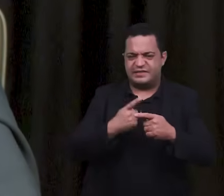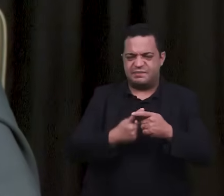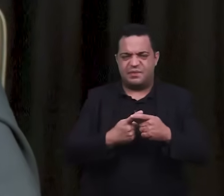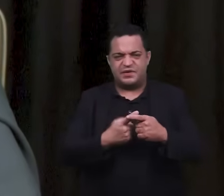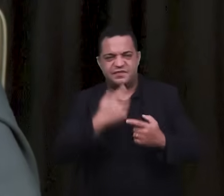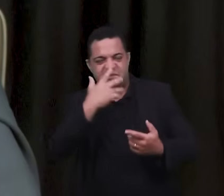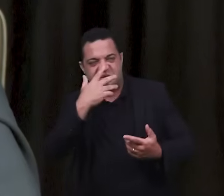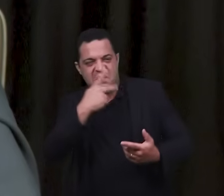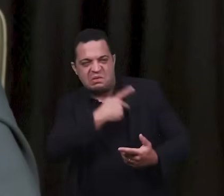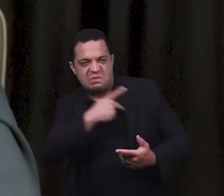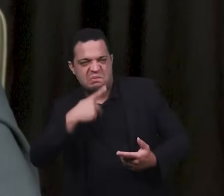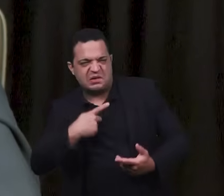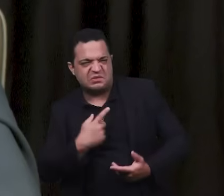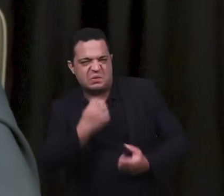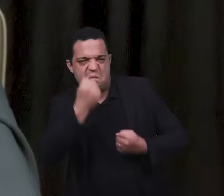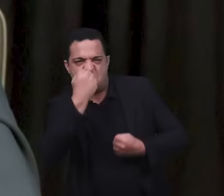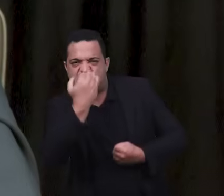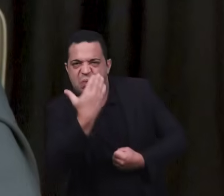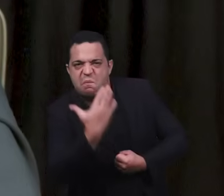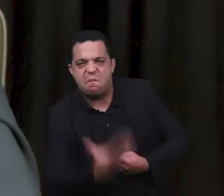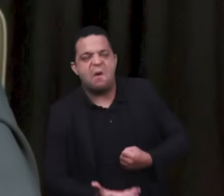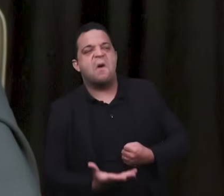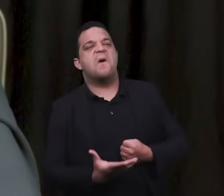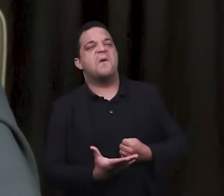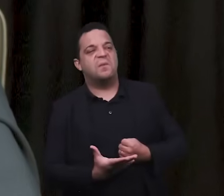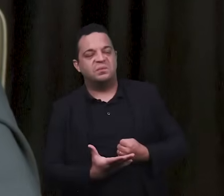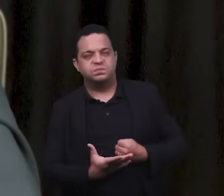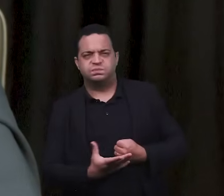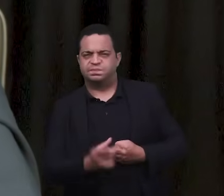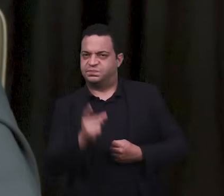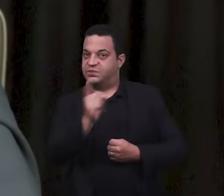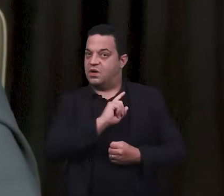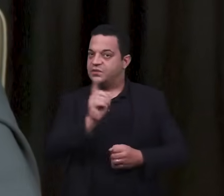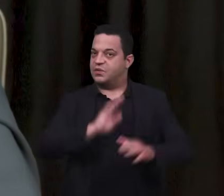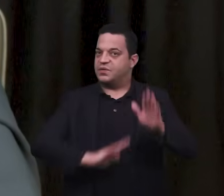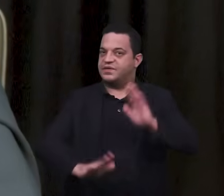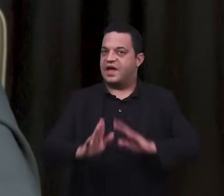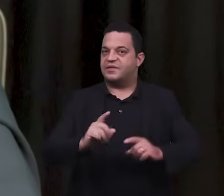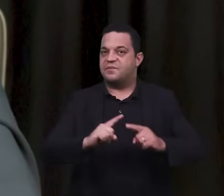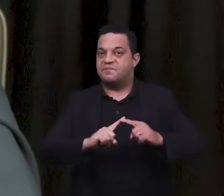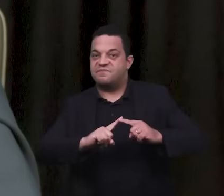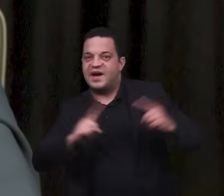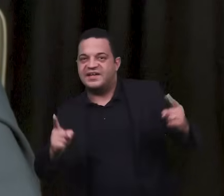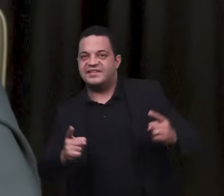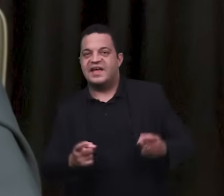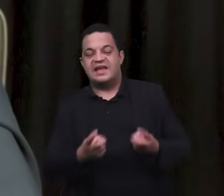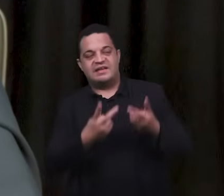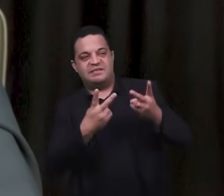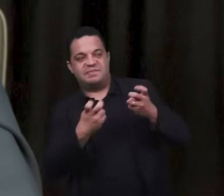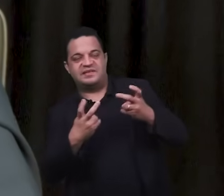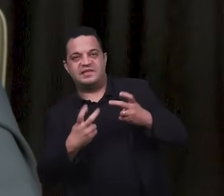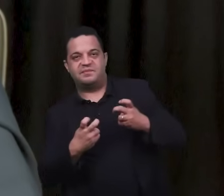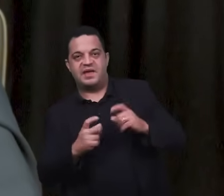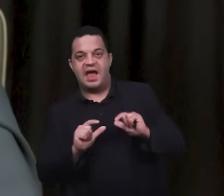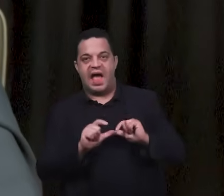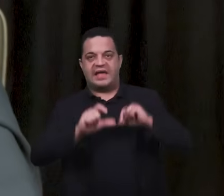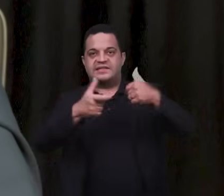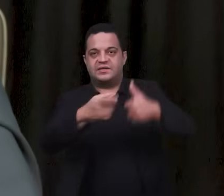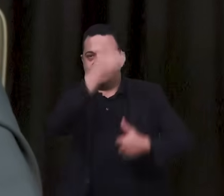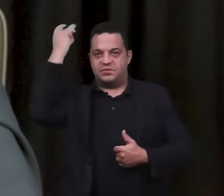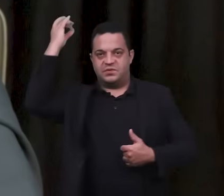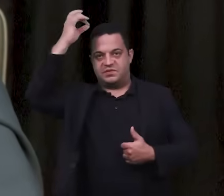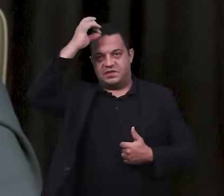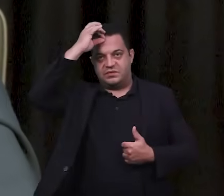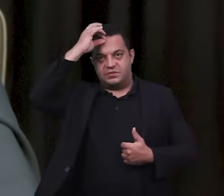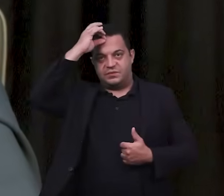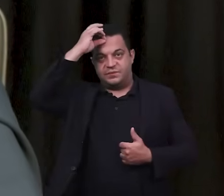assim. Ele é para ser admirado no sentido do ministério. Se ele tem o ministério de Jesus, ele vai transmitir a palavra de